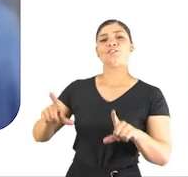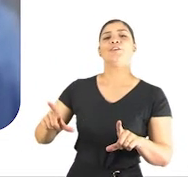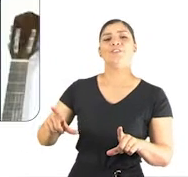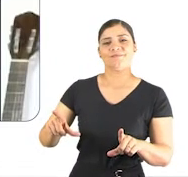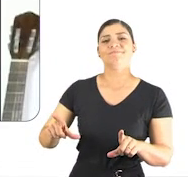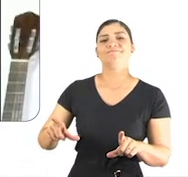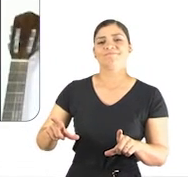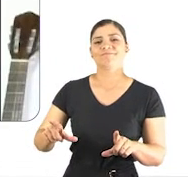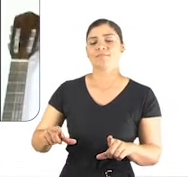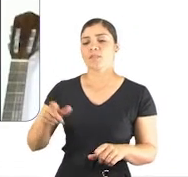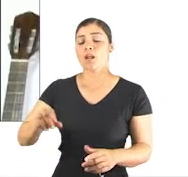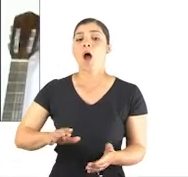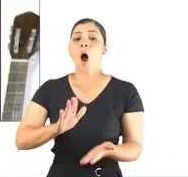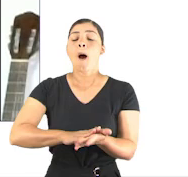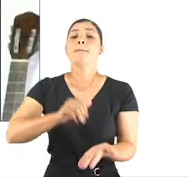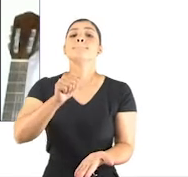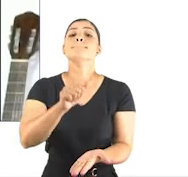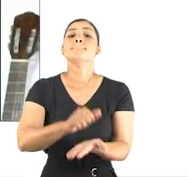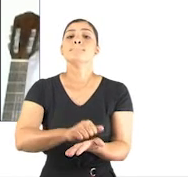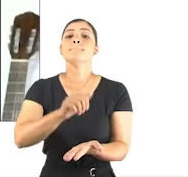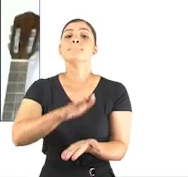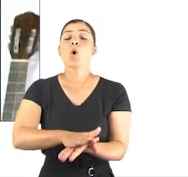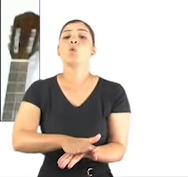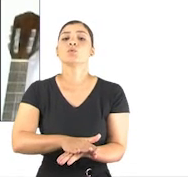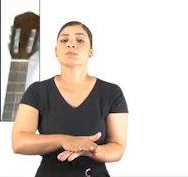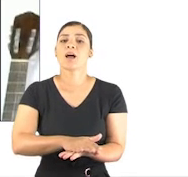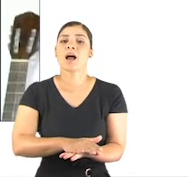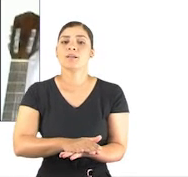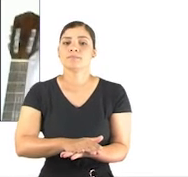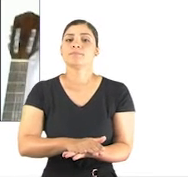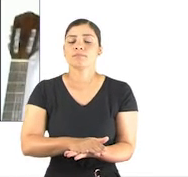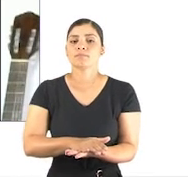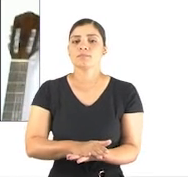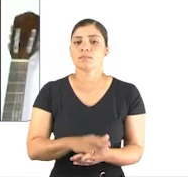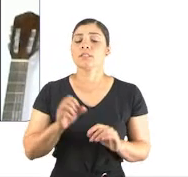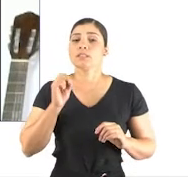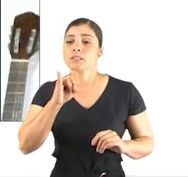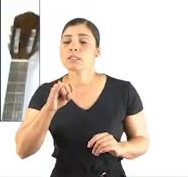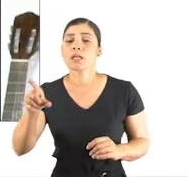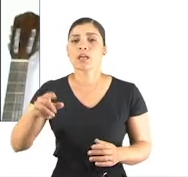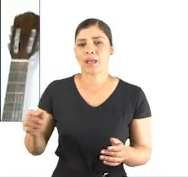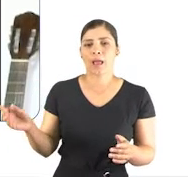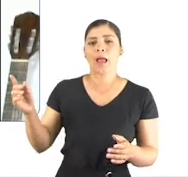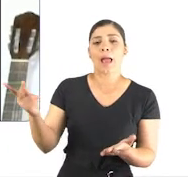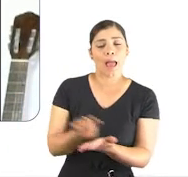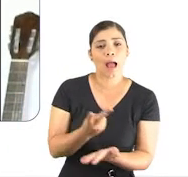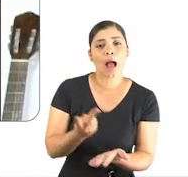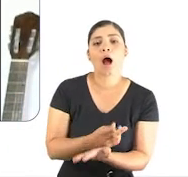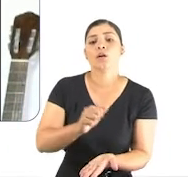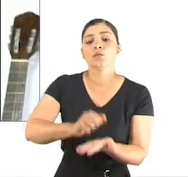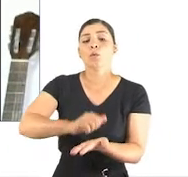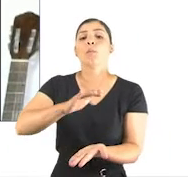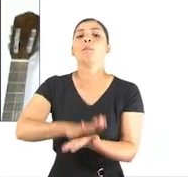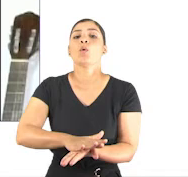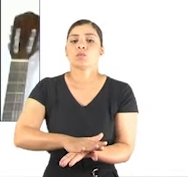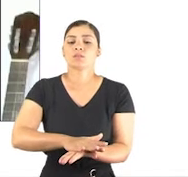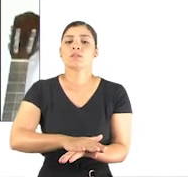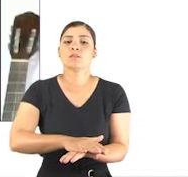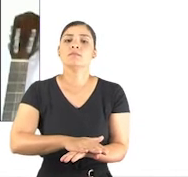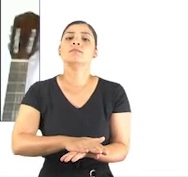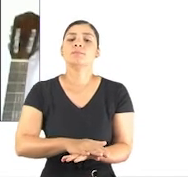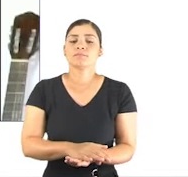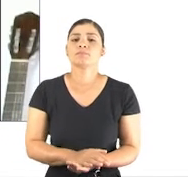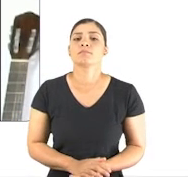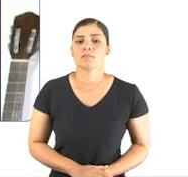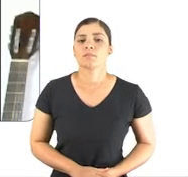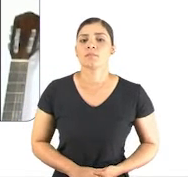atraso. Então, isso também reforça o comprometimento do fornecedor para que ele evite atraso da Klabin, que a